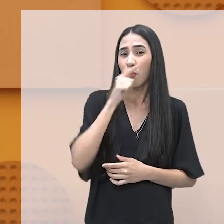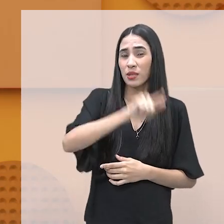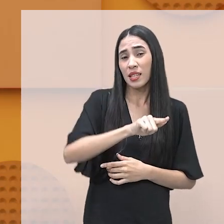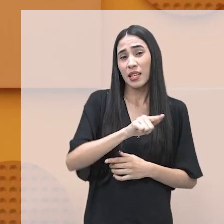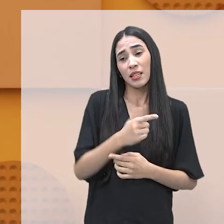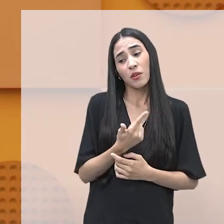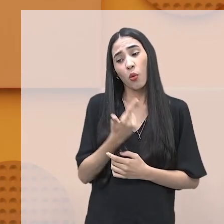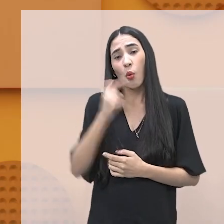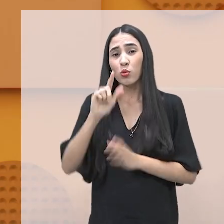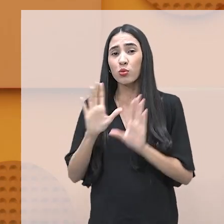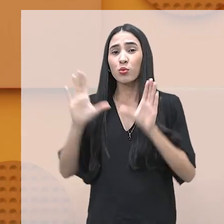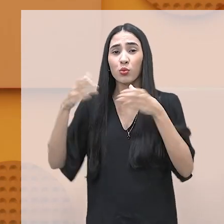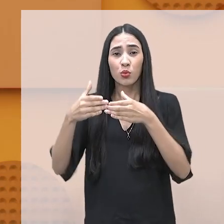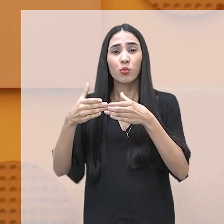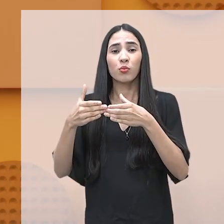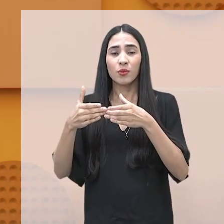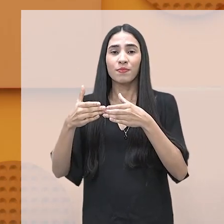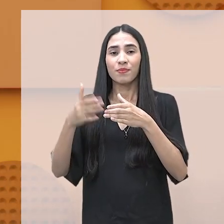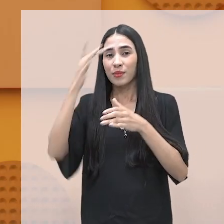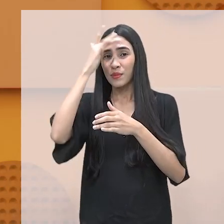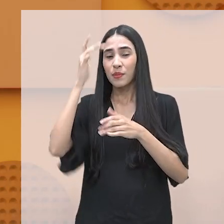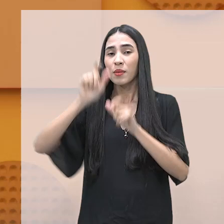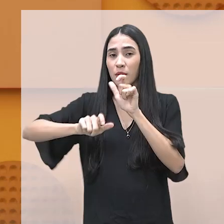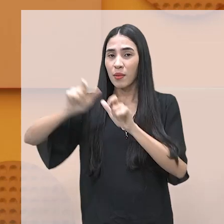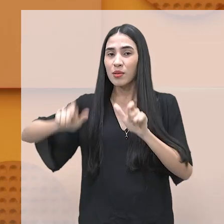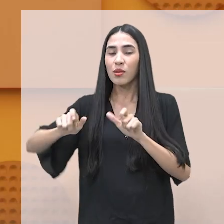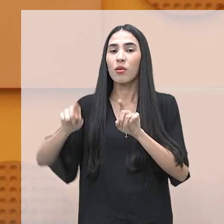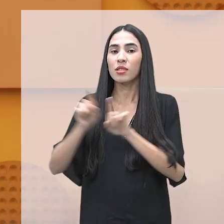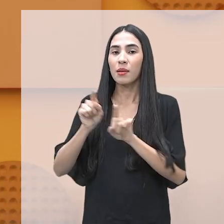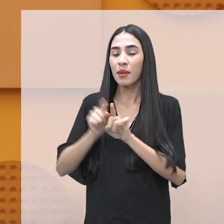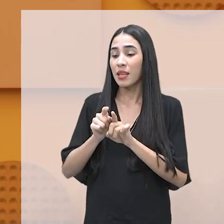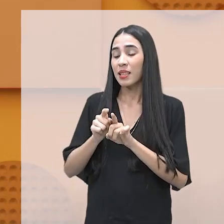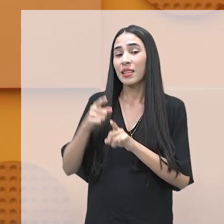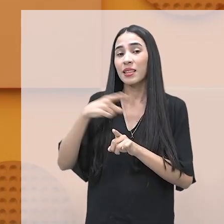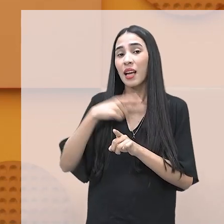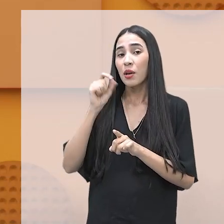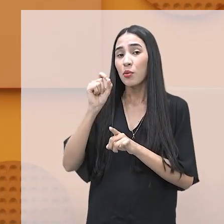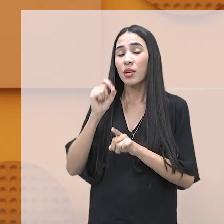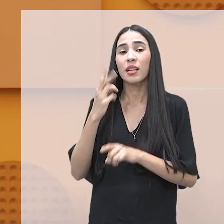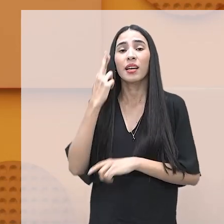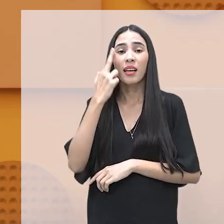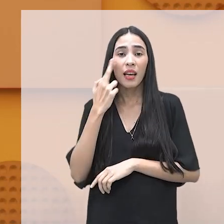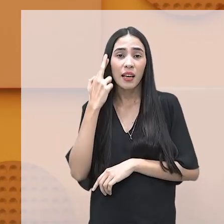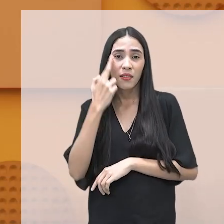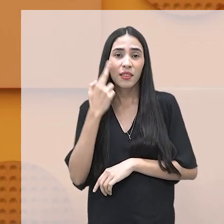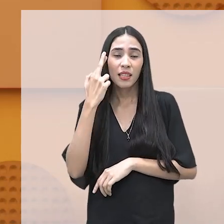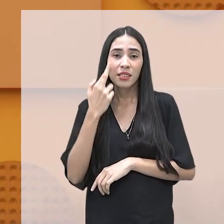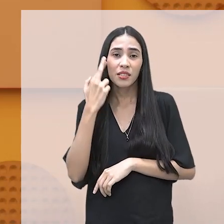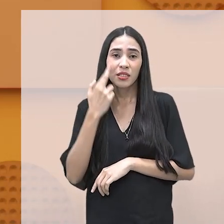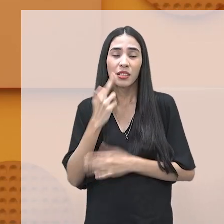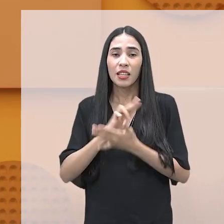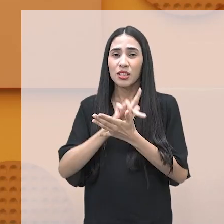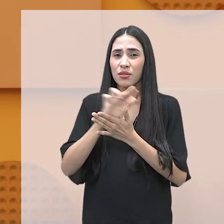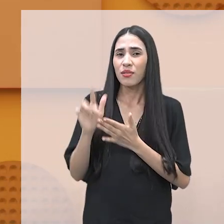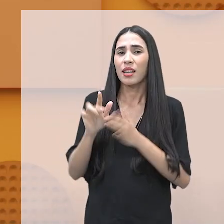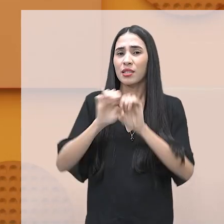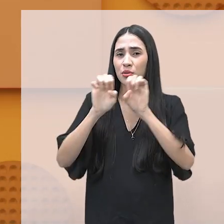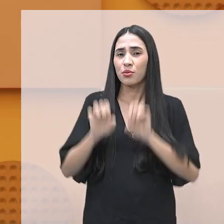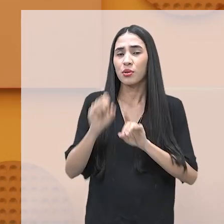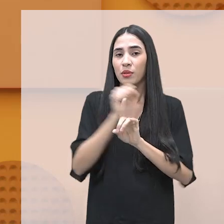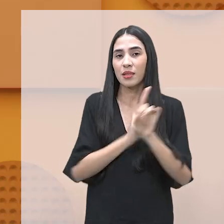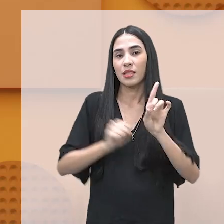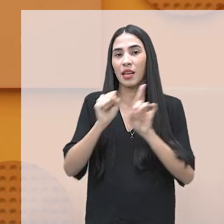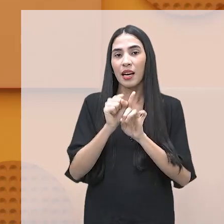de pessoas acabam, então, tendo que refletir as velhas estruturas sociais que